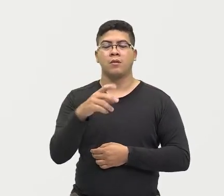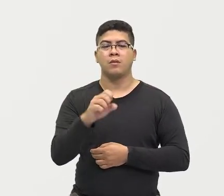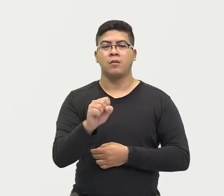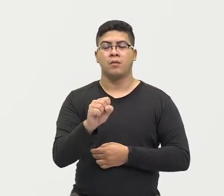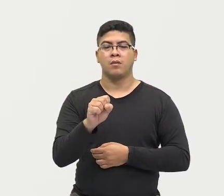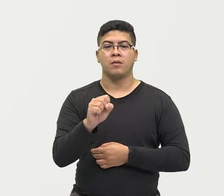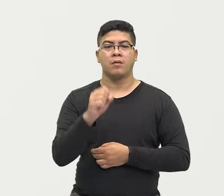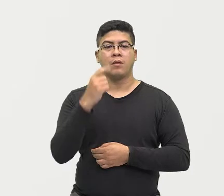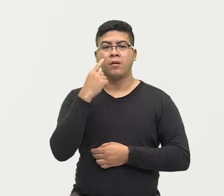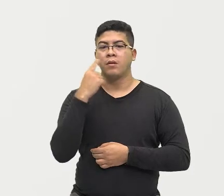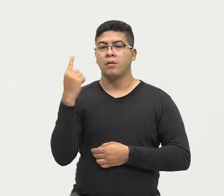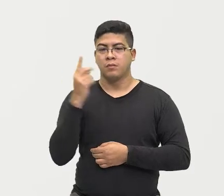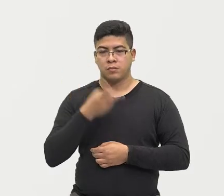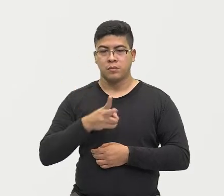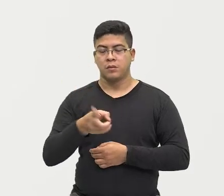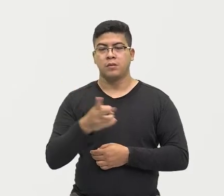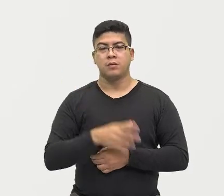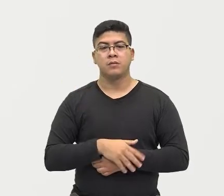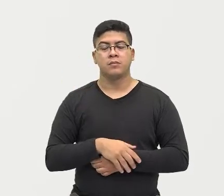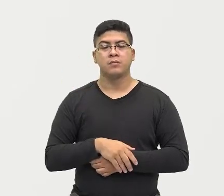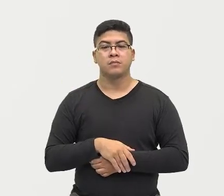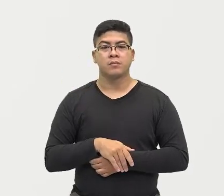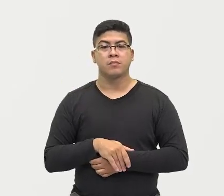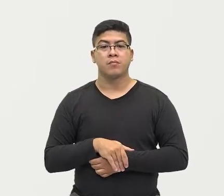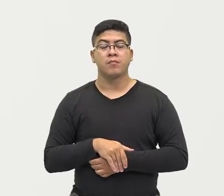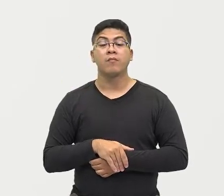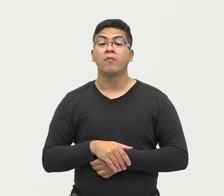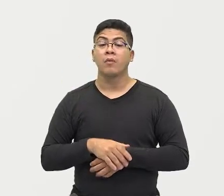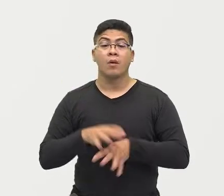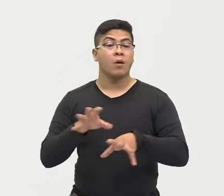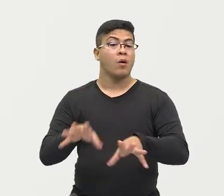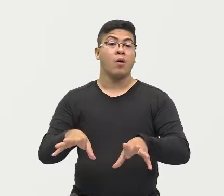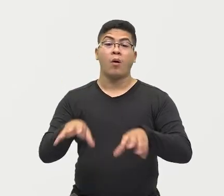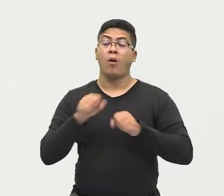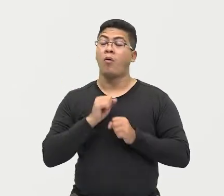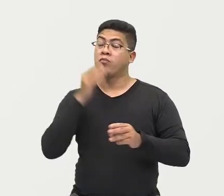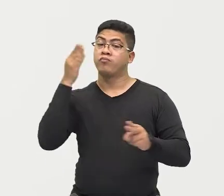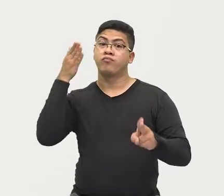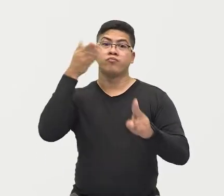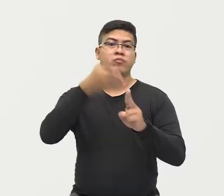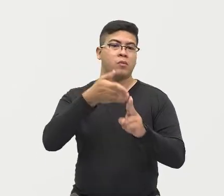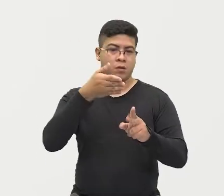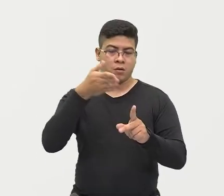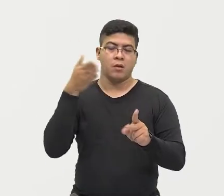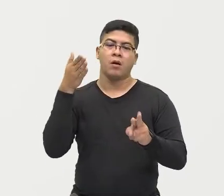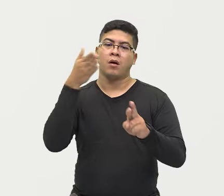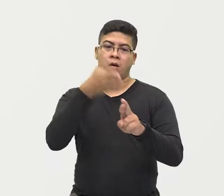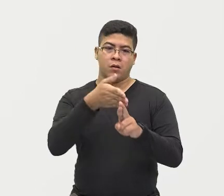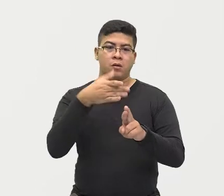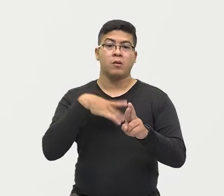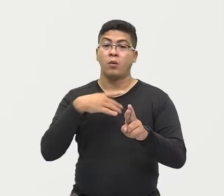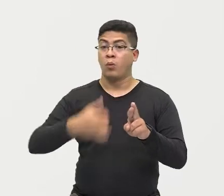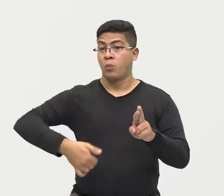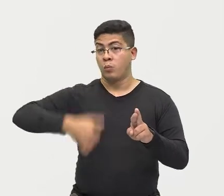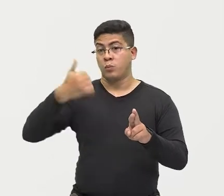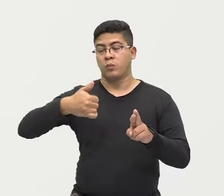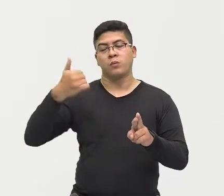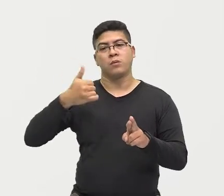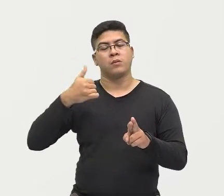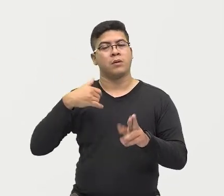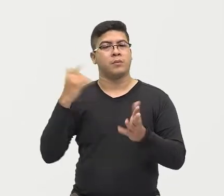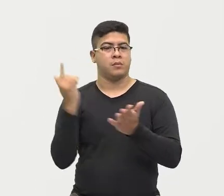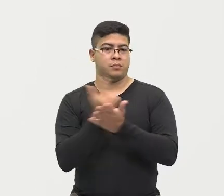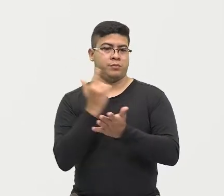pau, prosseguindo. Urupês foi tomado por Lobato como referência a um protagonista do seu primeiro livro, o Jeca